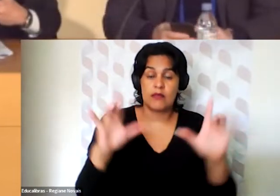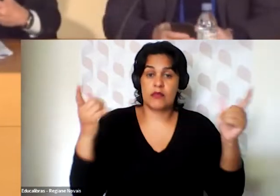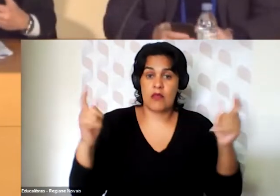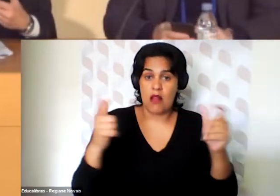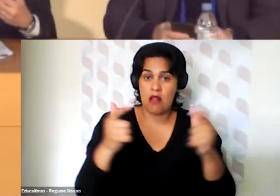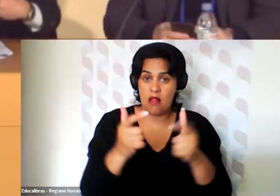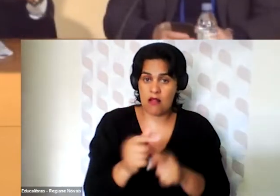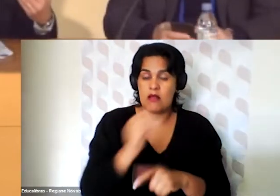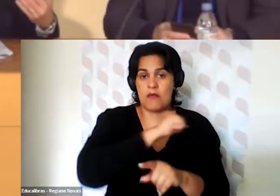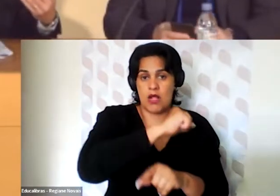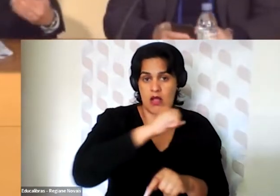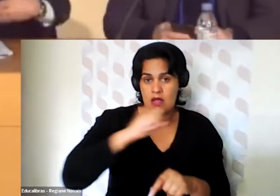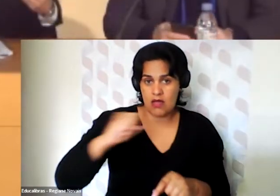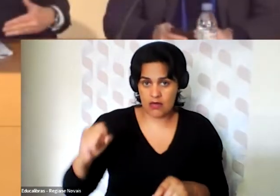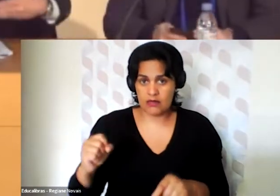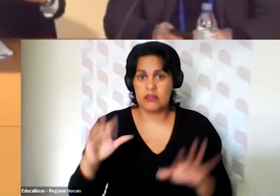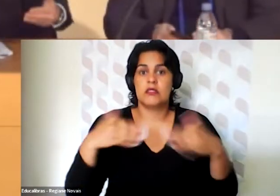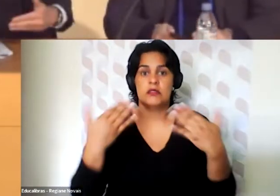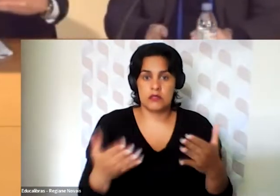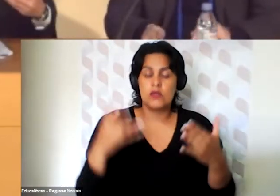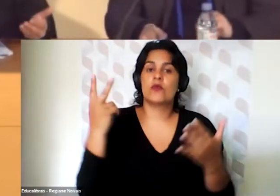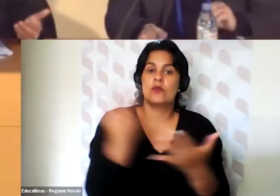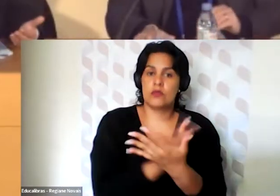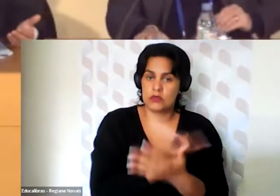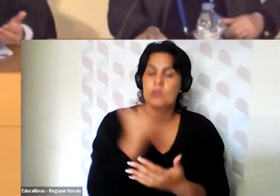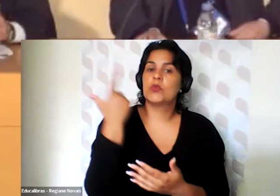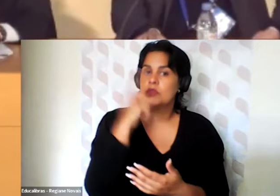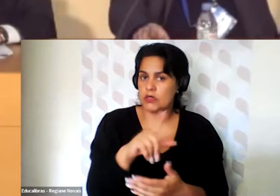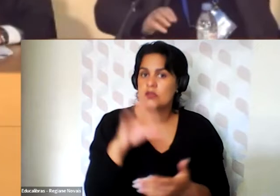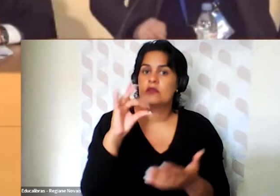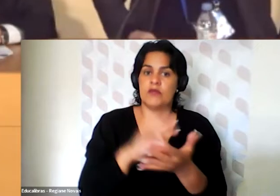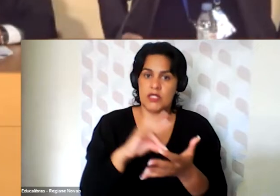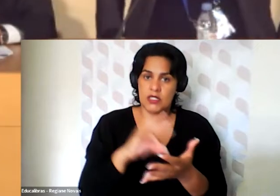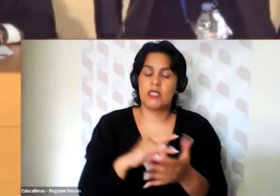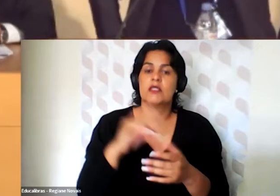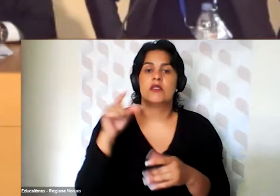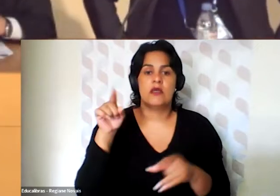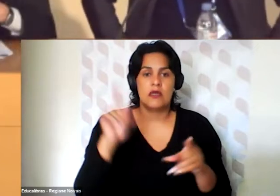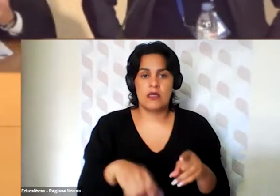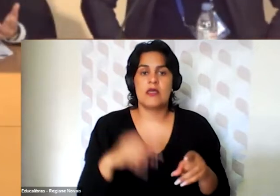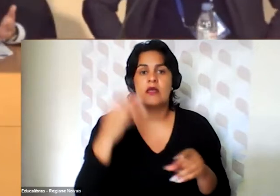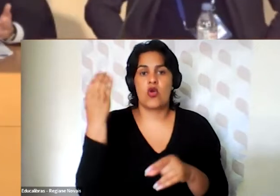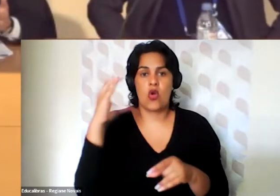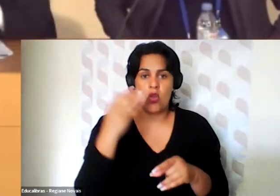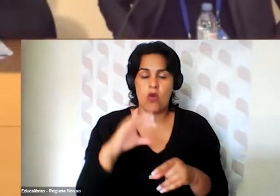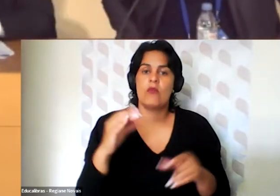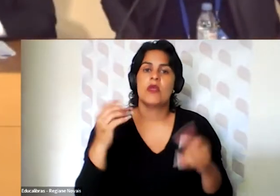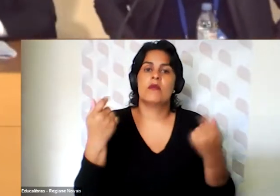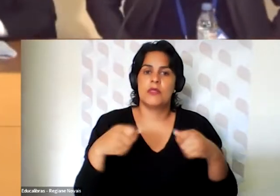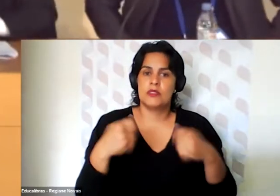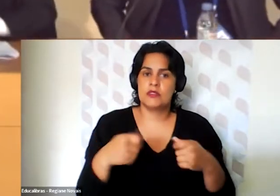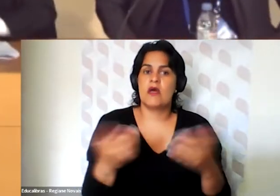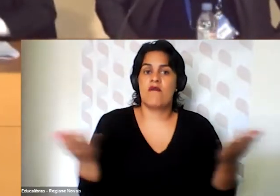mas é uma coisa que exige uma atuação sistemática do governo para combater esse problema. Tenho certeza que no